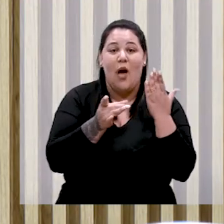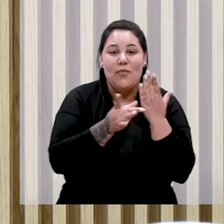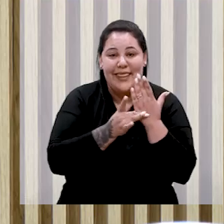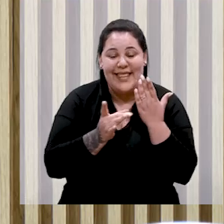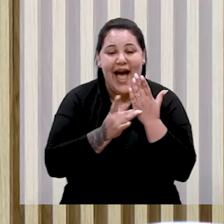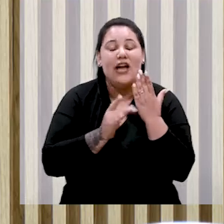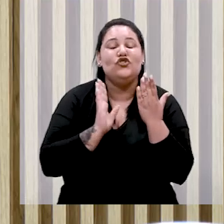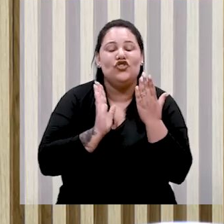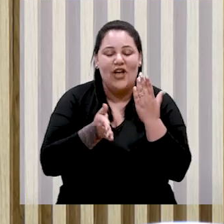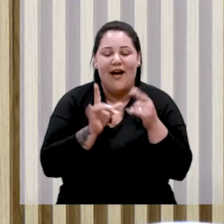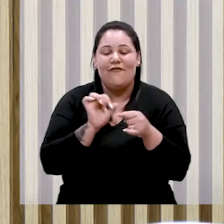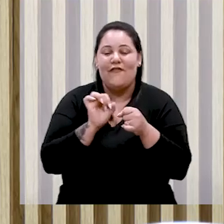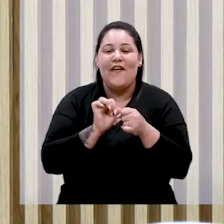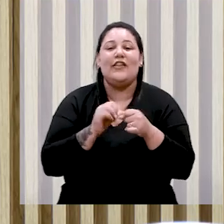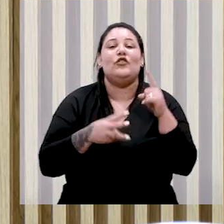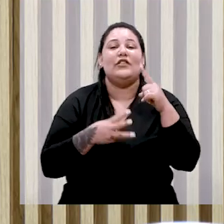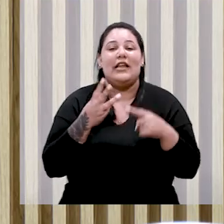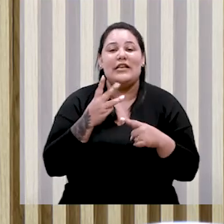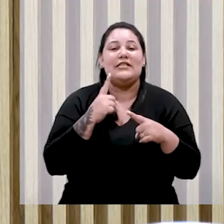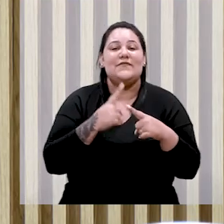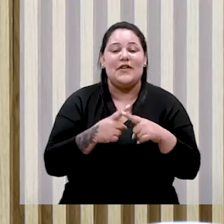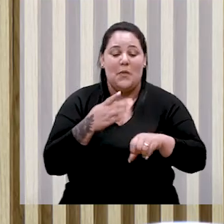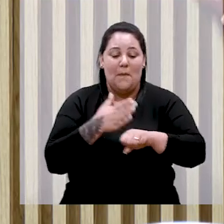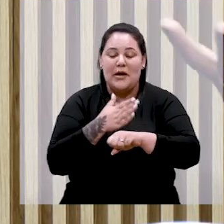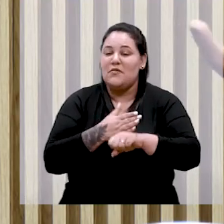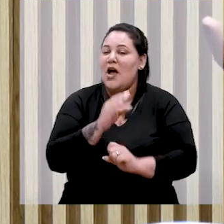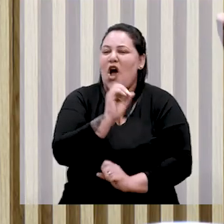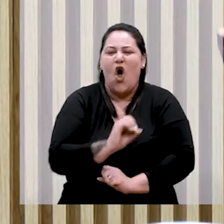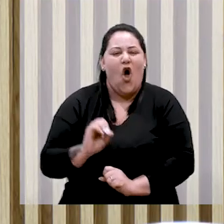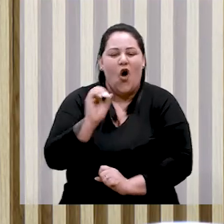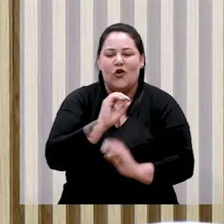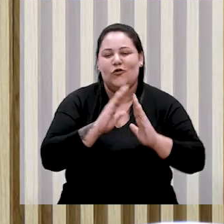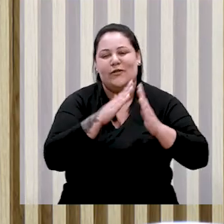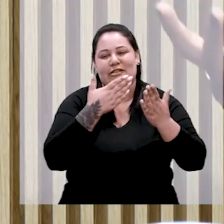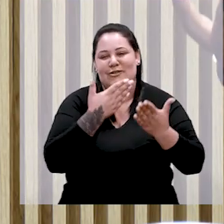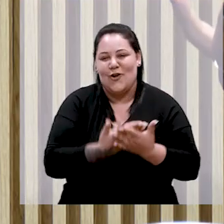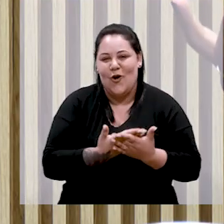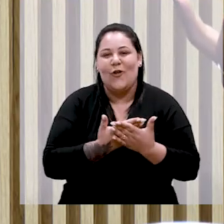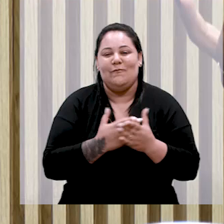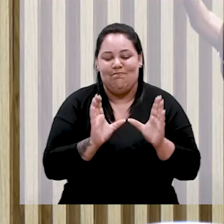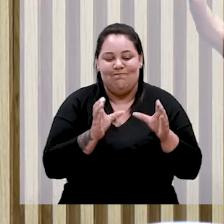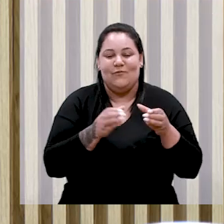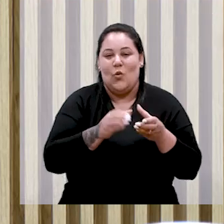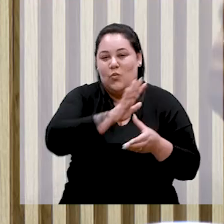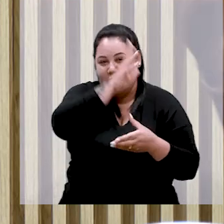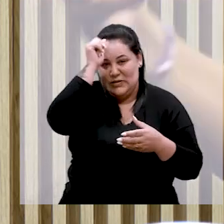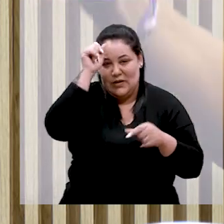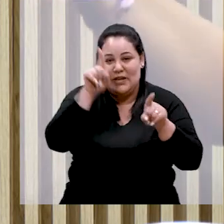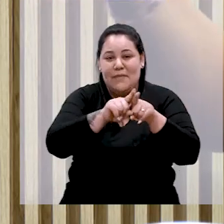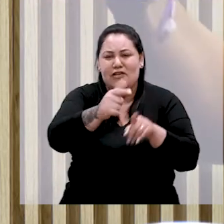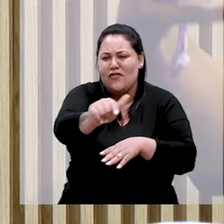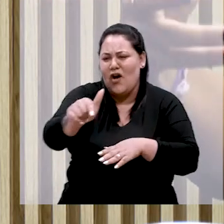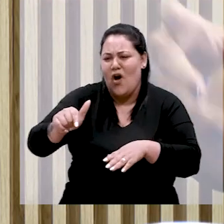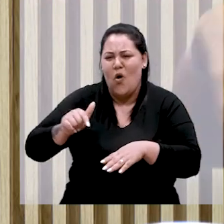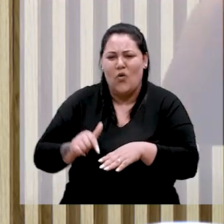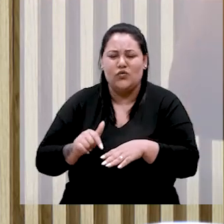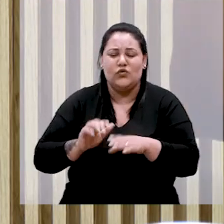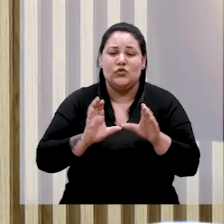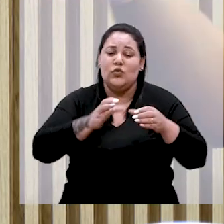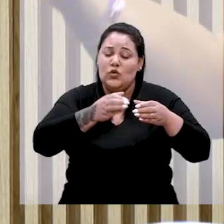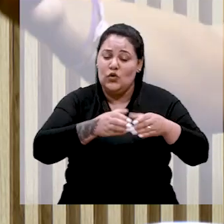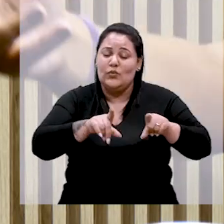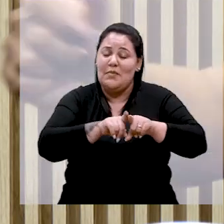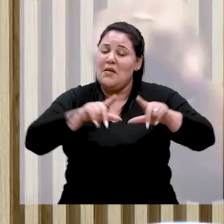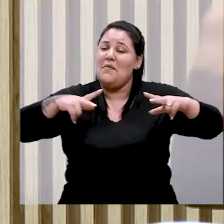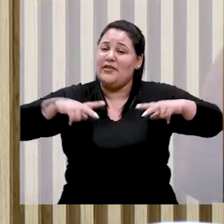realizada 3 vezes, 3 edições, com uma participação incrível das nossas escolas da rede municipal e de vários outros grupos, de